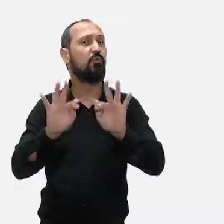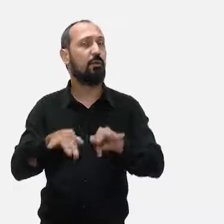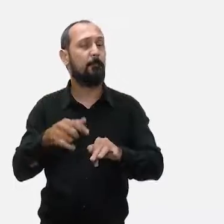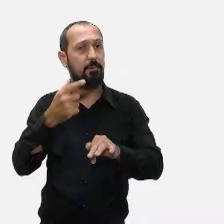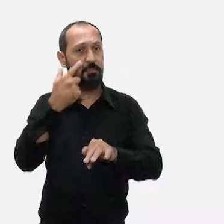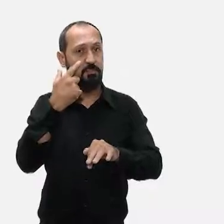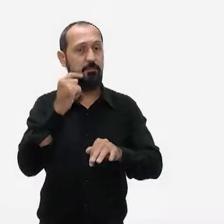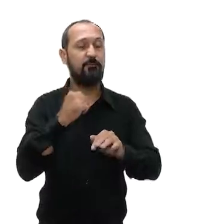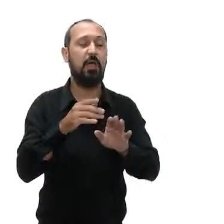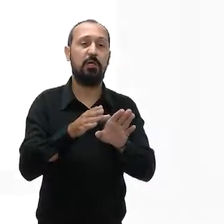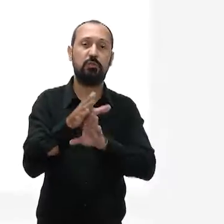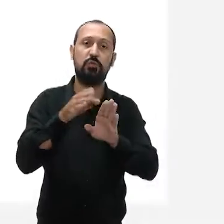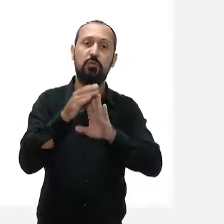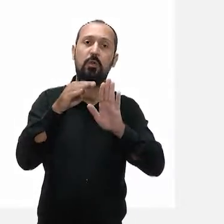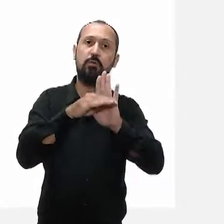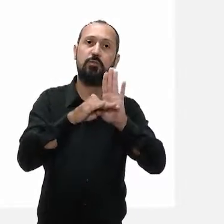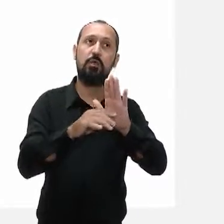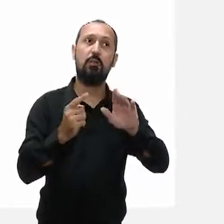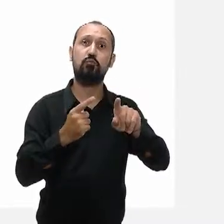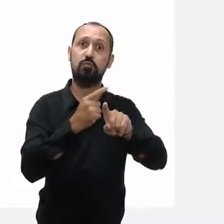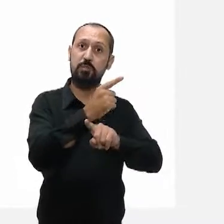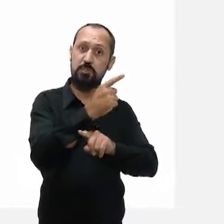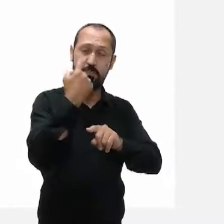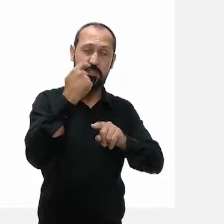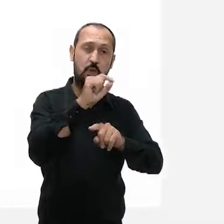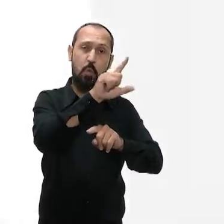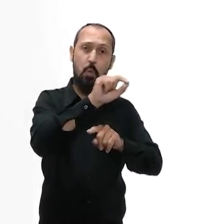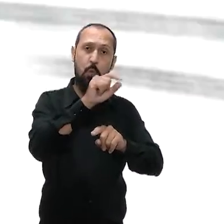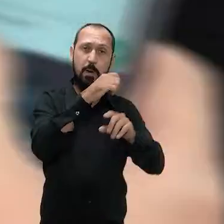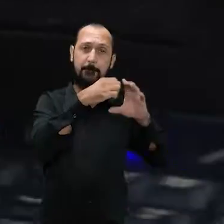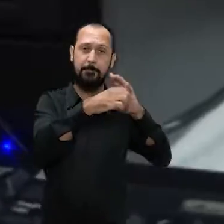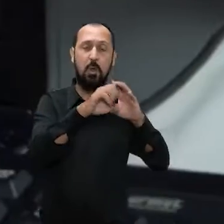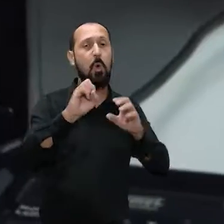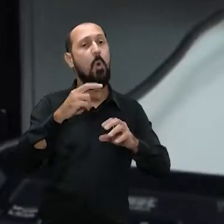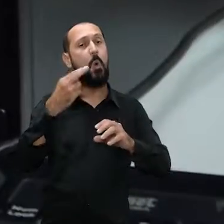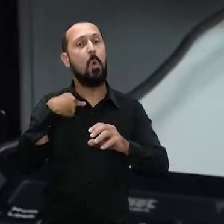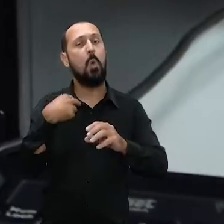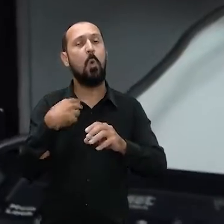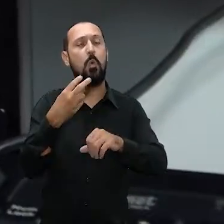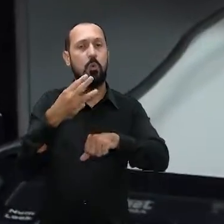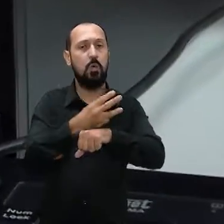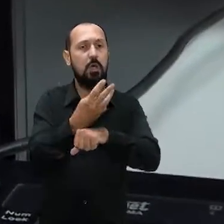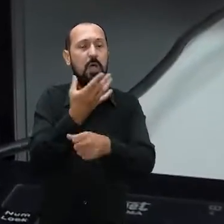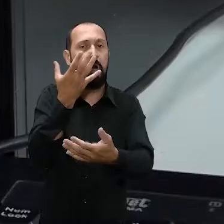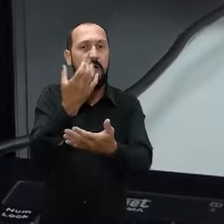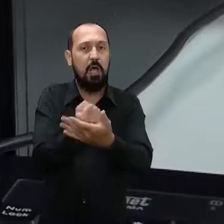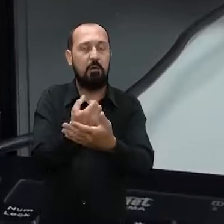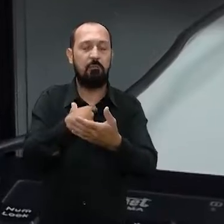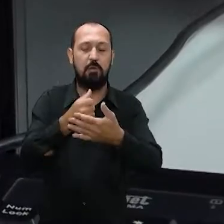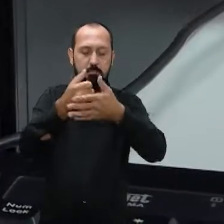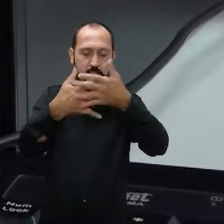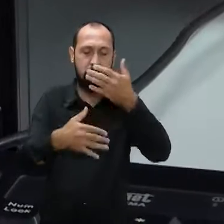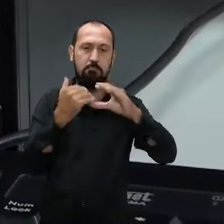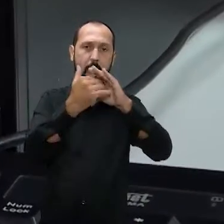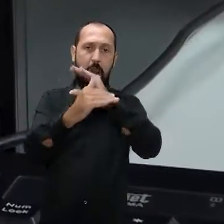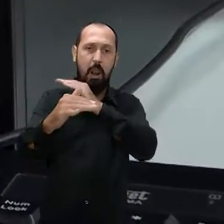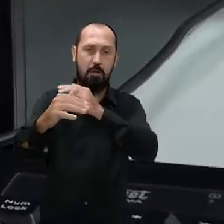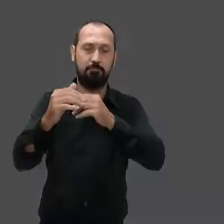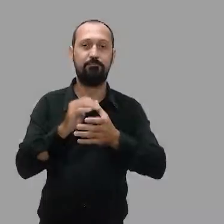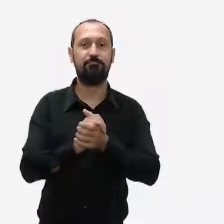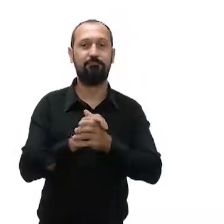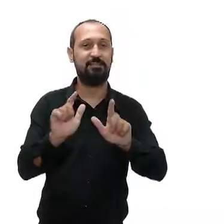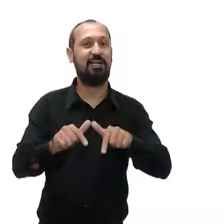finalizar, é necessário seguir as instruções de confirmação no e-mail escolhido ou ainda cadastrando seu WhatsApp na nossa lista de